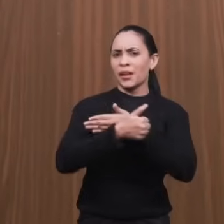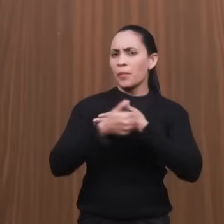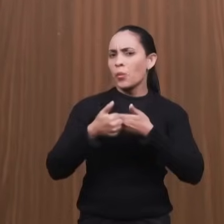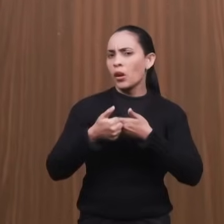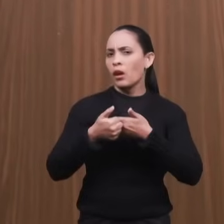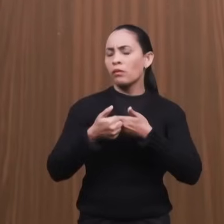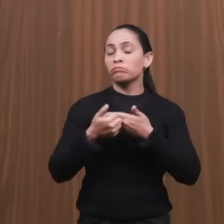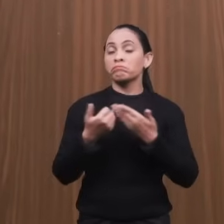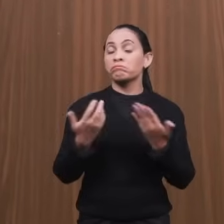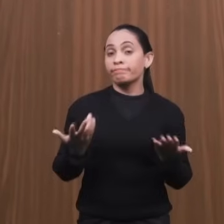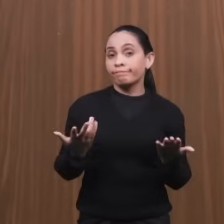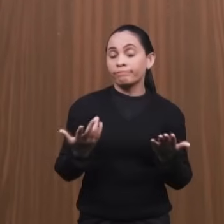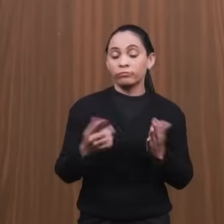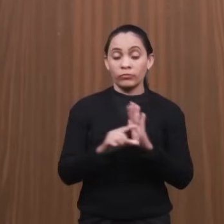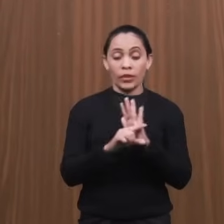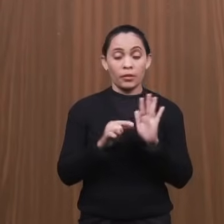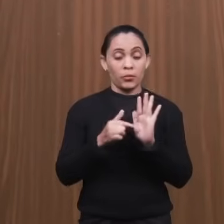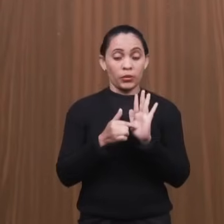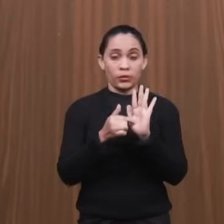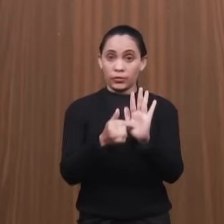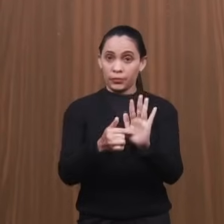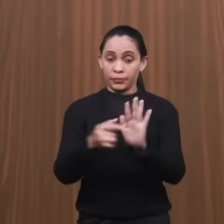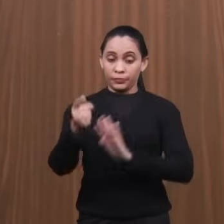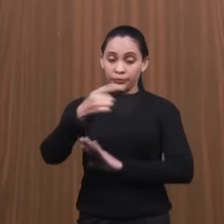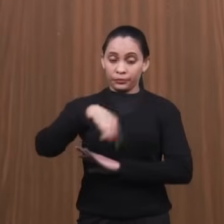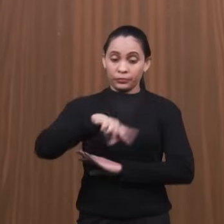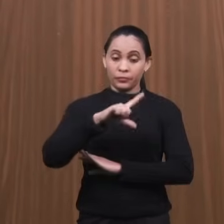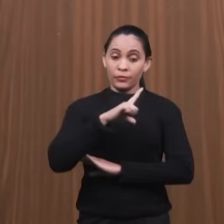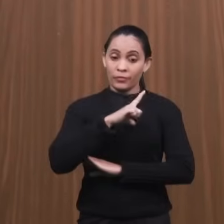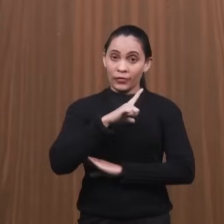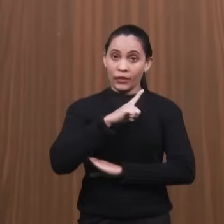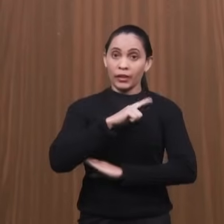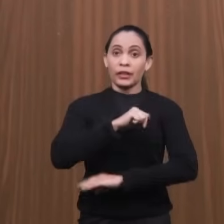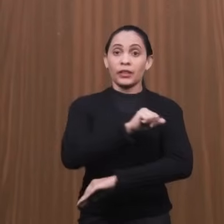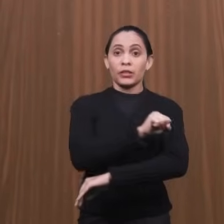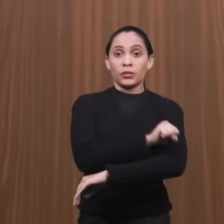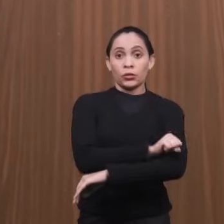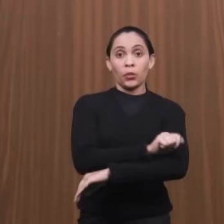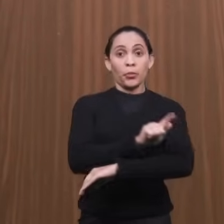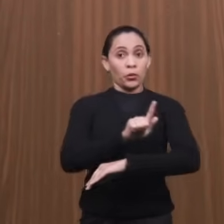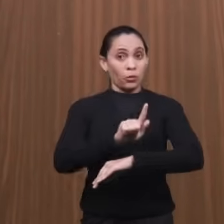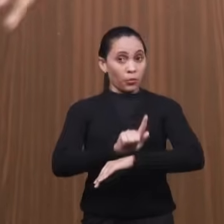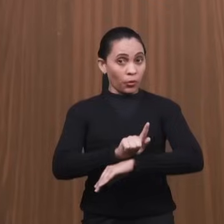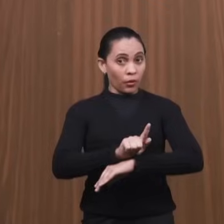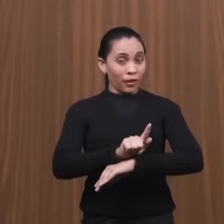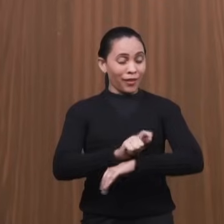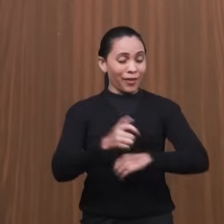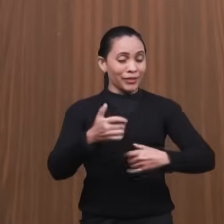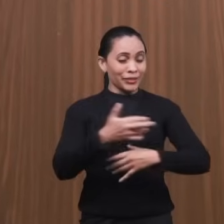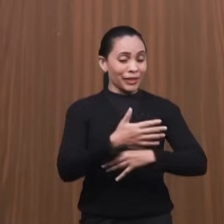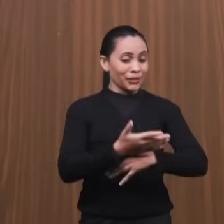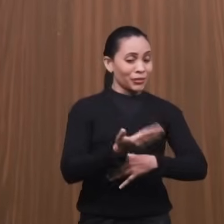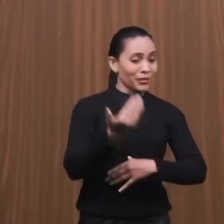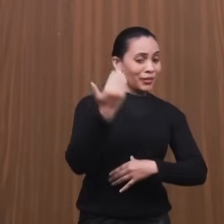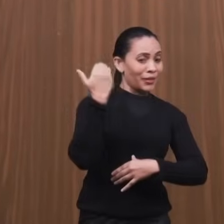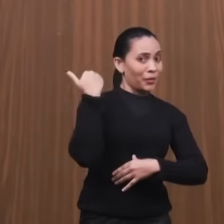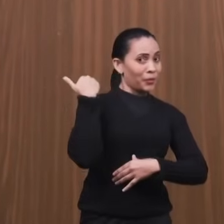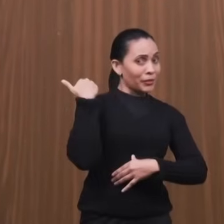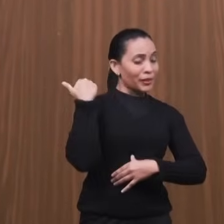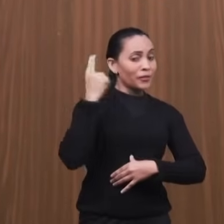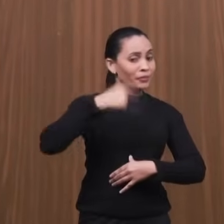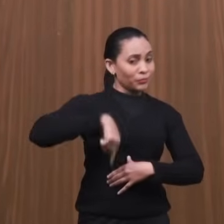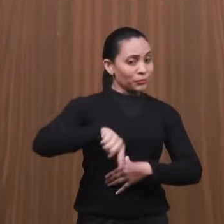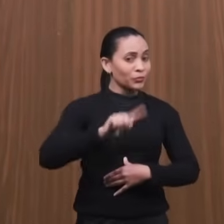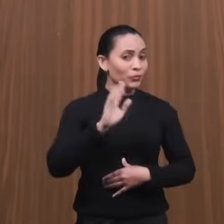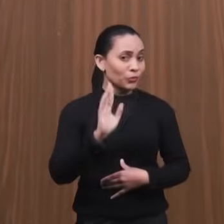da epístola diz assim, assim como Sodoma e Gomorra. E se você olhar lá a história de Sodoma e Gomorra, a igreja